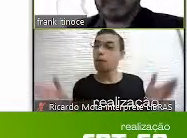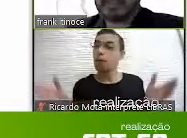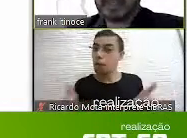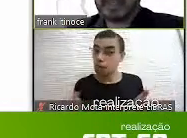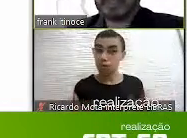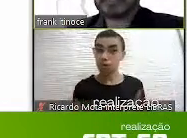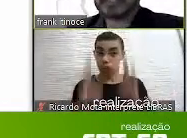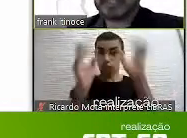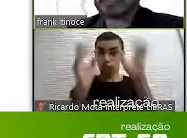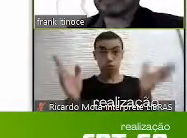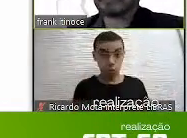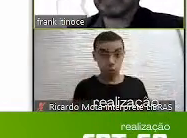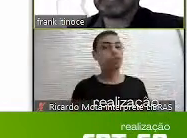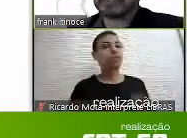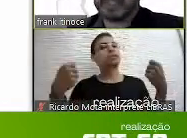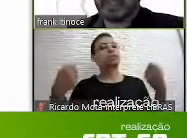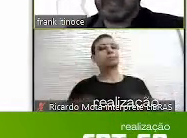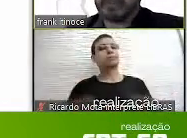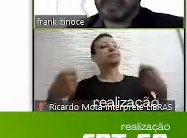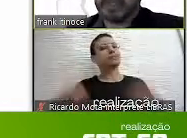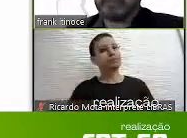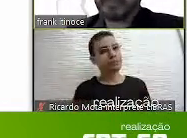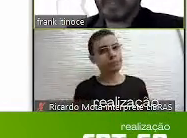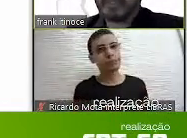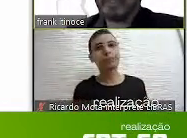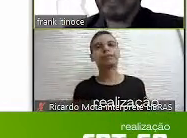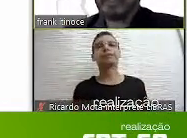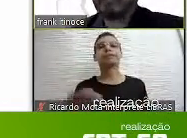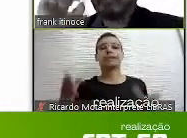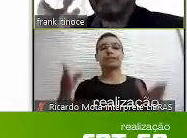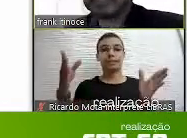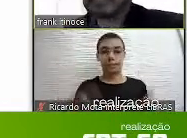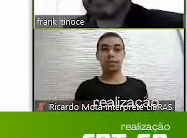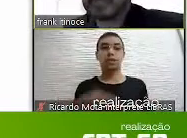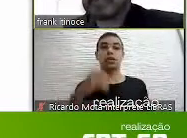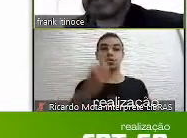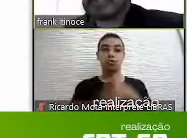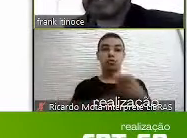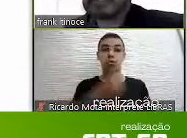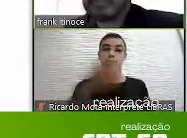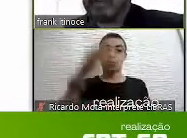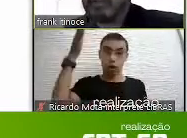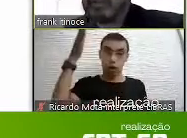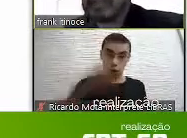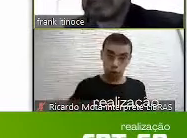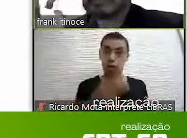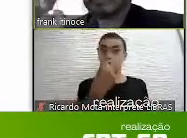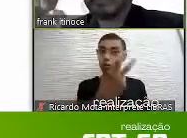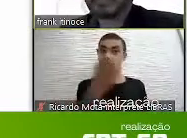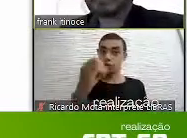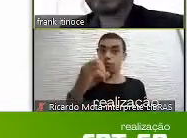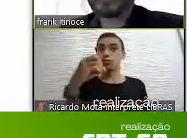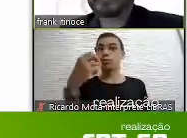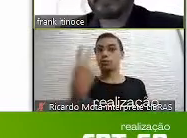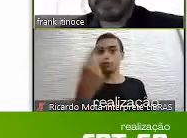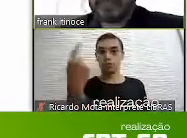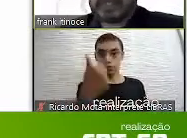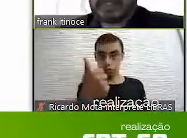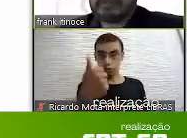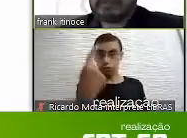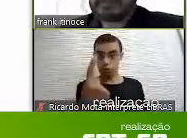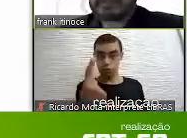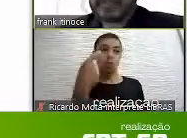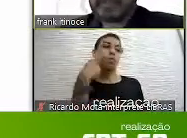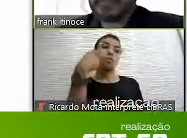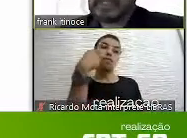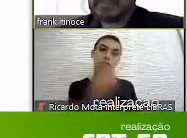manter a exigência de proteção da época e algumas ocupações, a gente pede uma